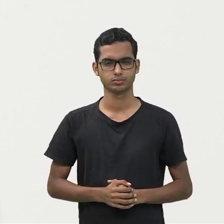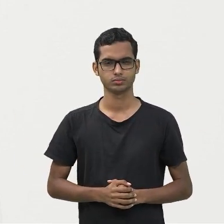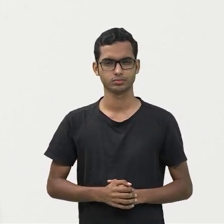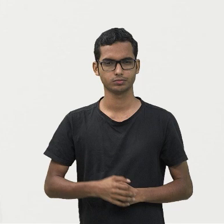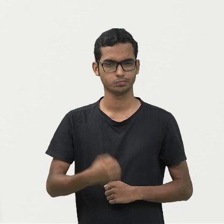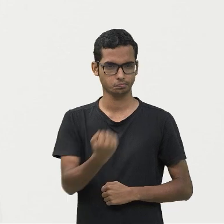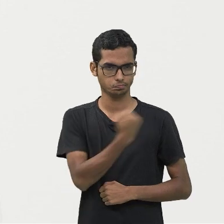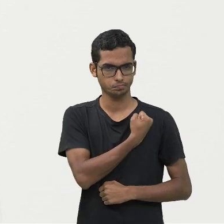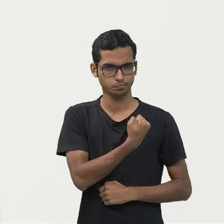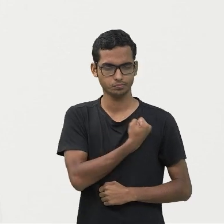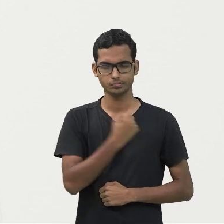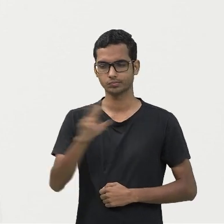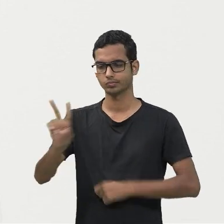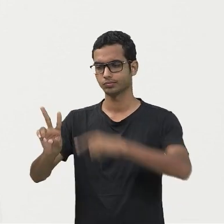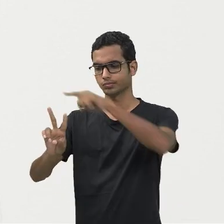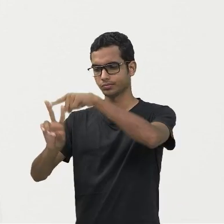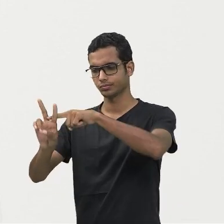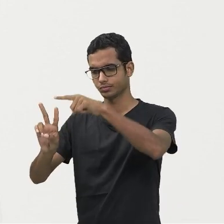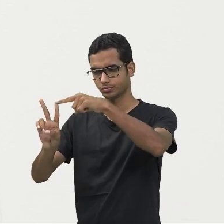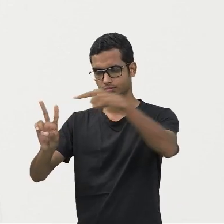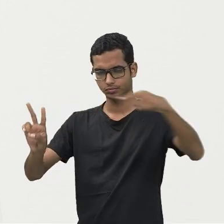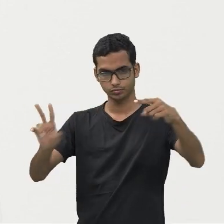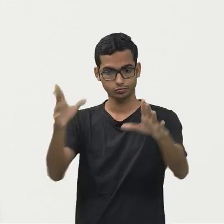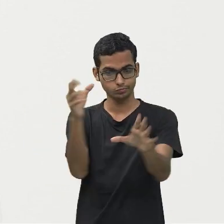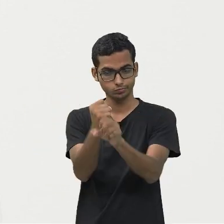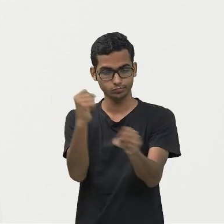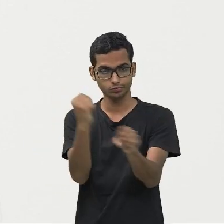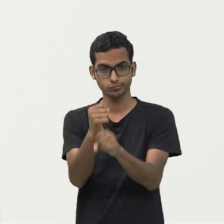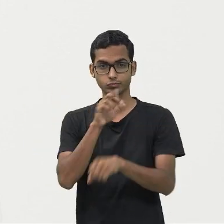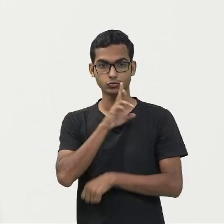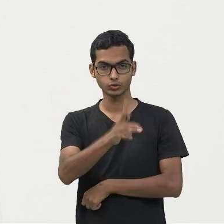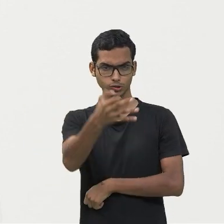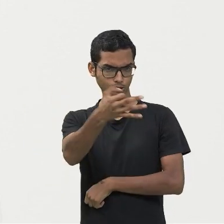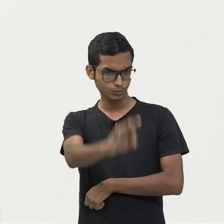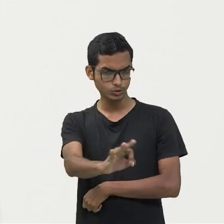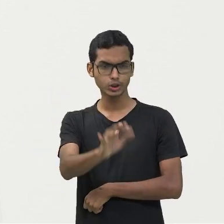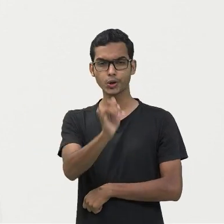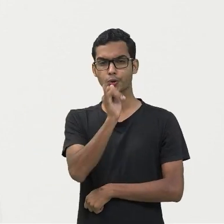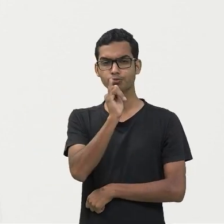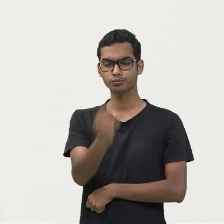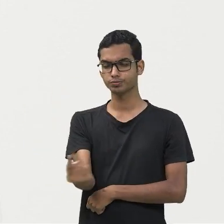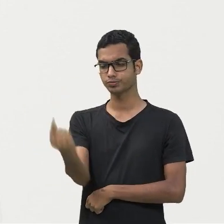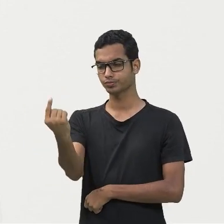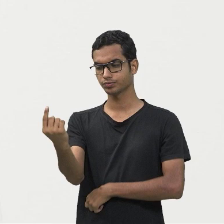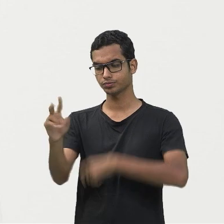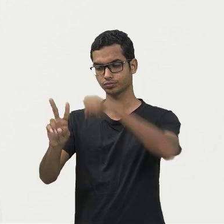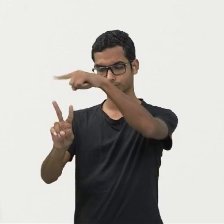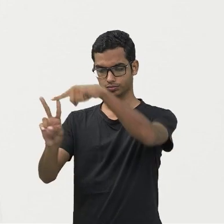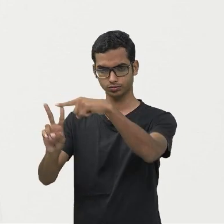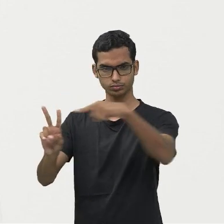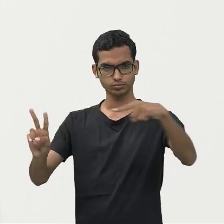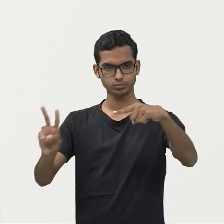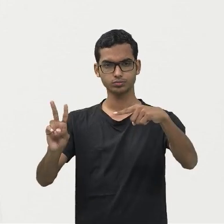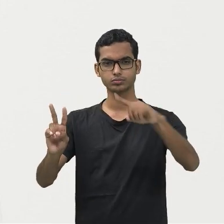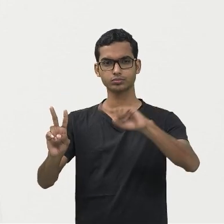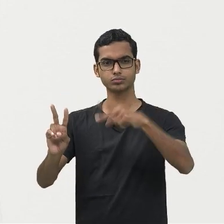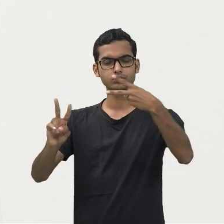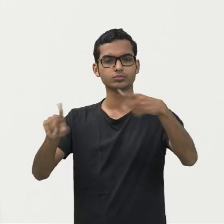a raiz quadrada, ele dá um número exato. Ou seja, se eu pegar o 1 aqui e elevar ele ao quadrado, ele vai dar